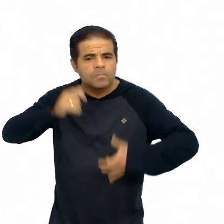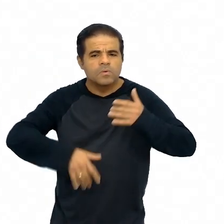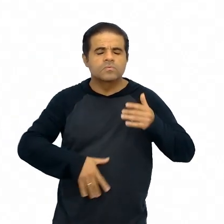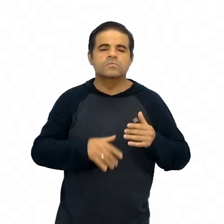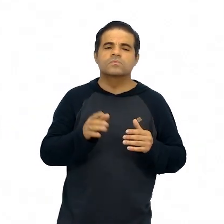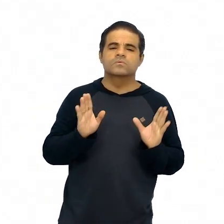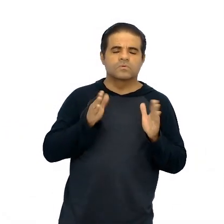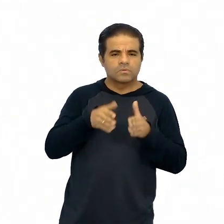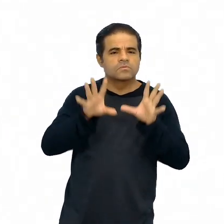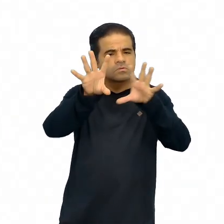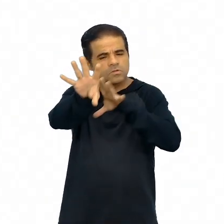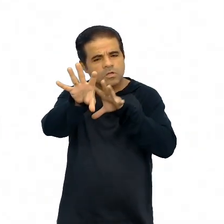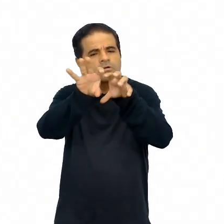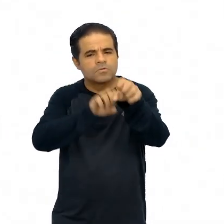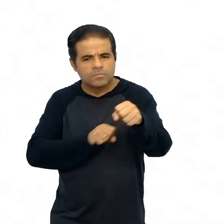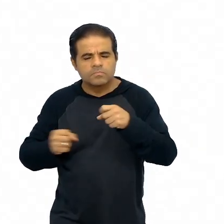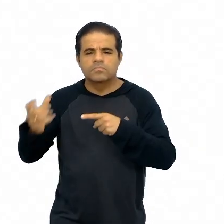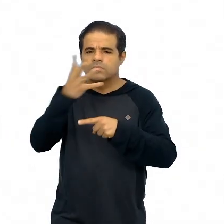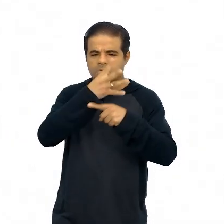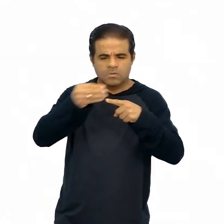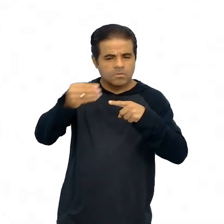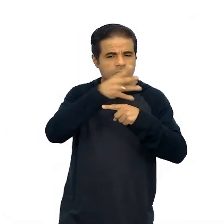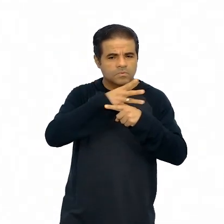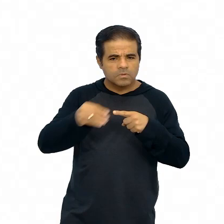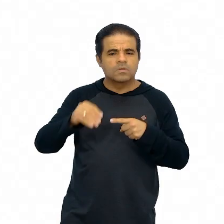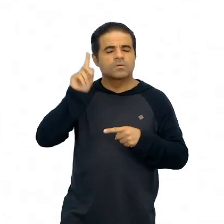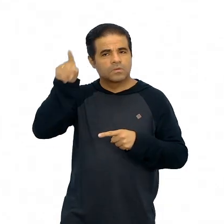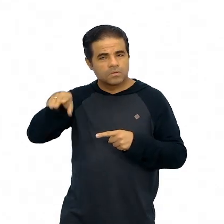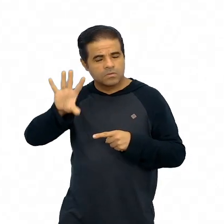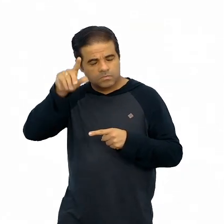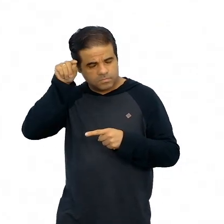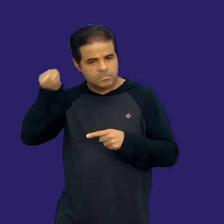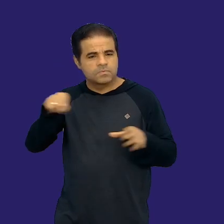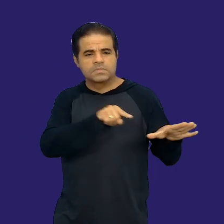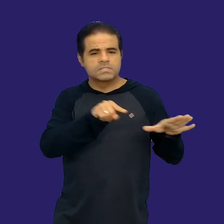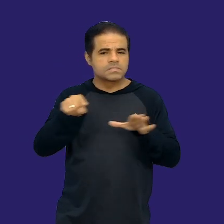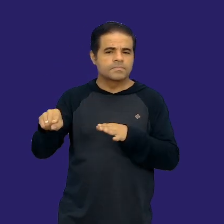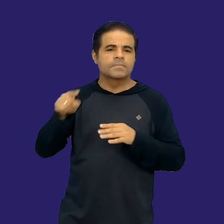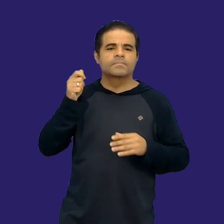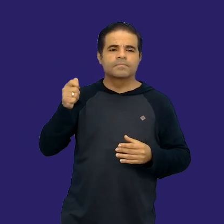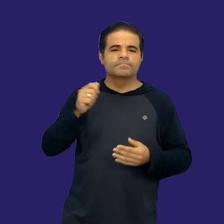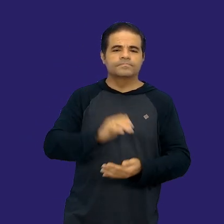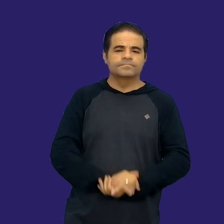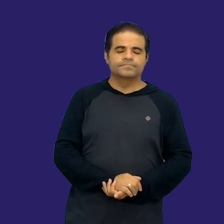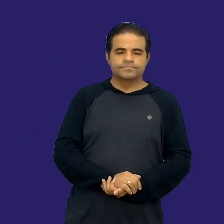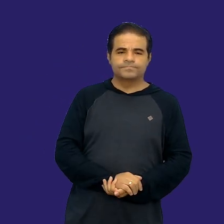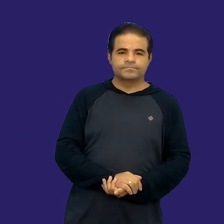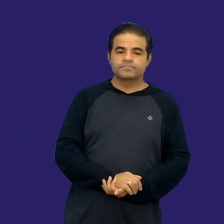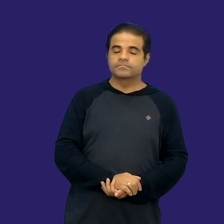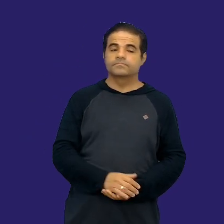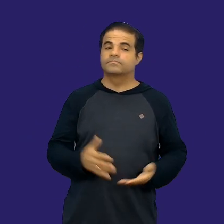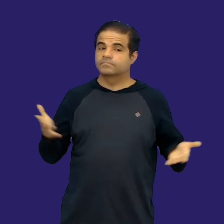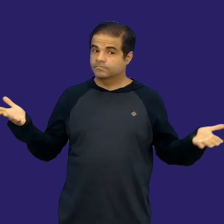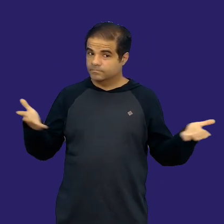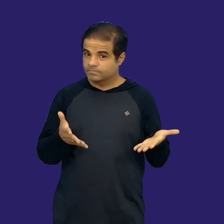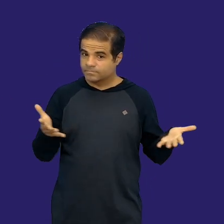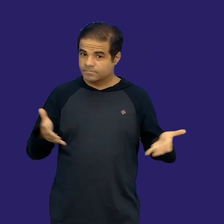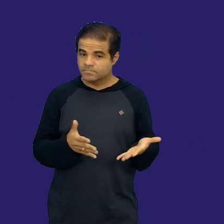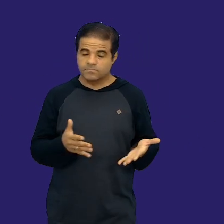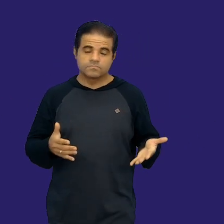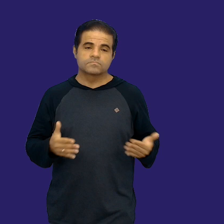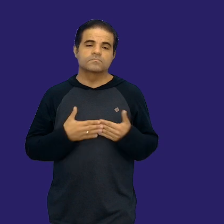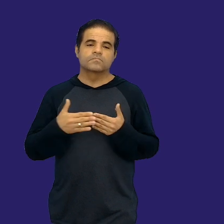colocado na formação de etapas, que aconteceu lá na semana A. E agora, a gente